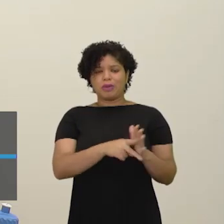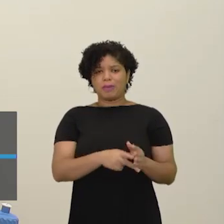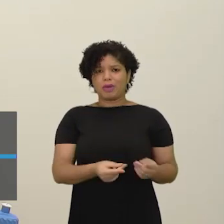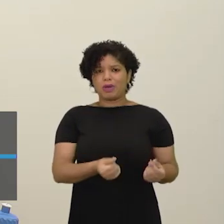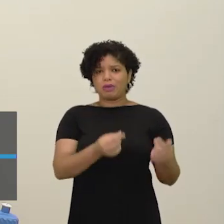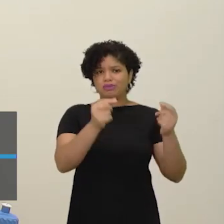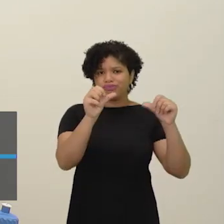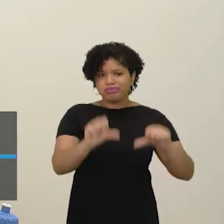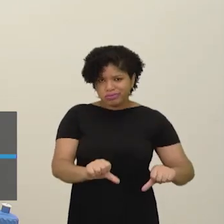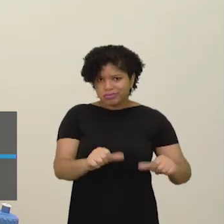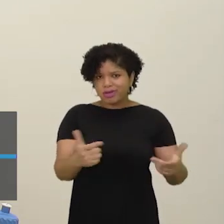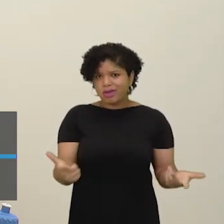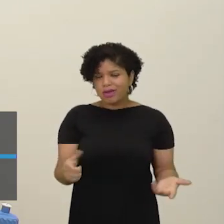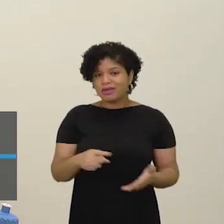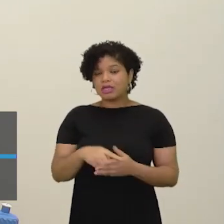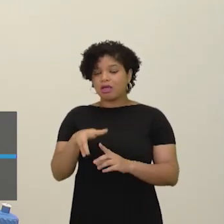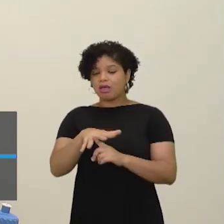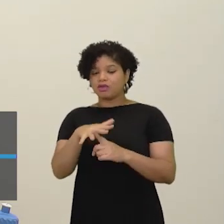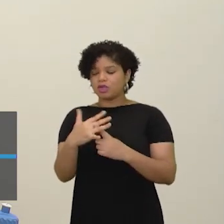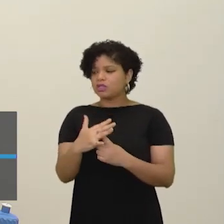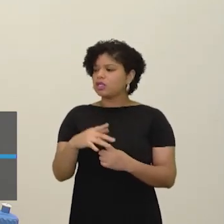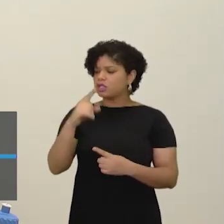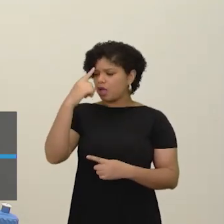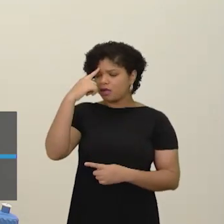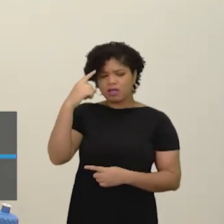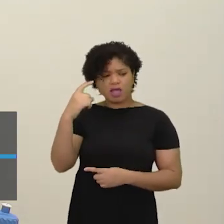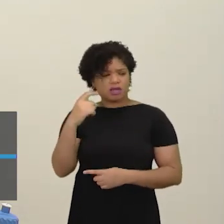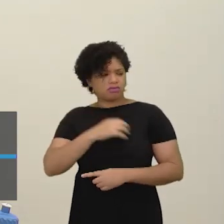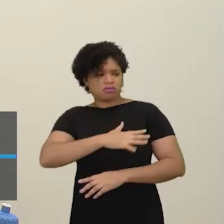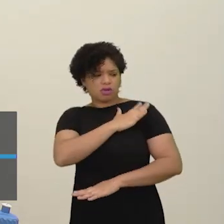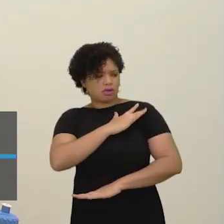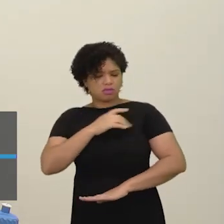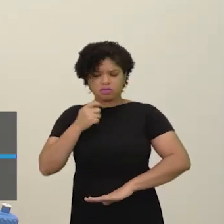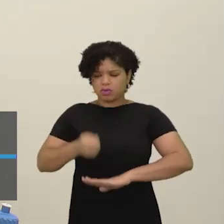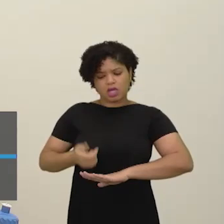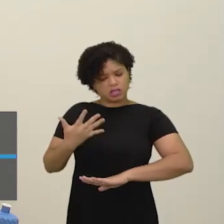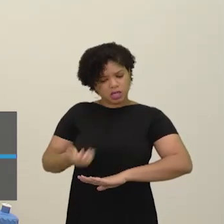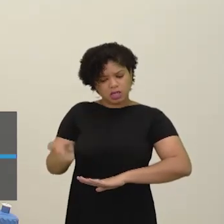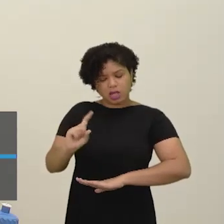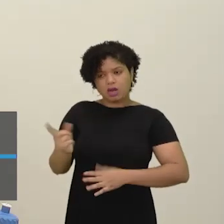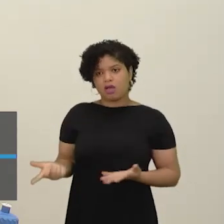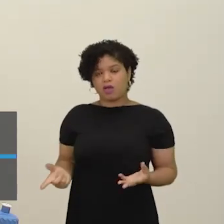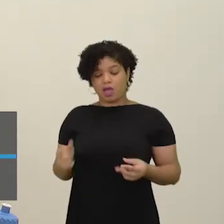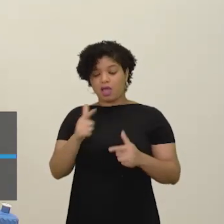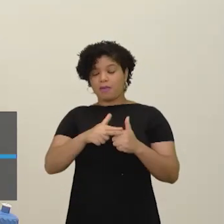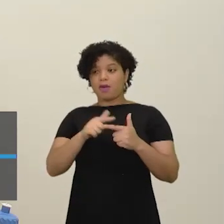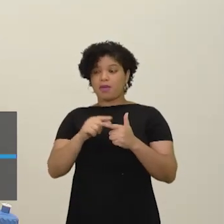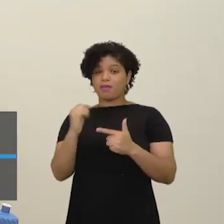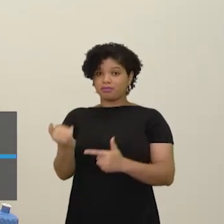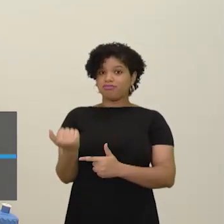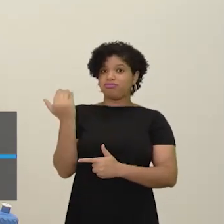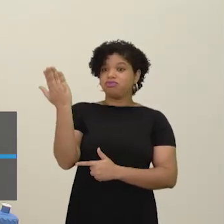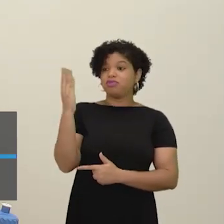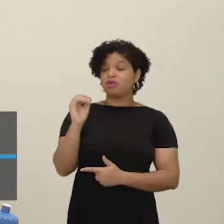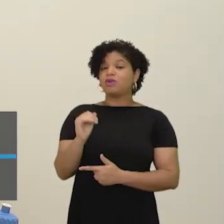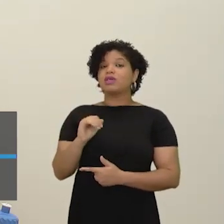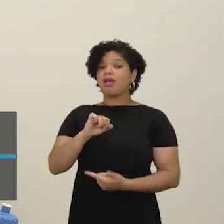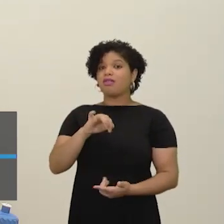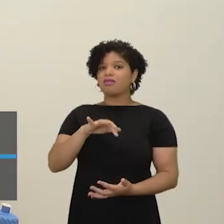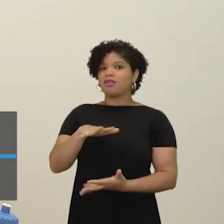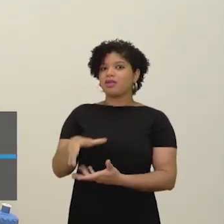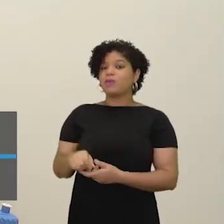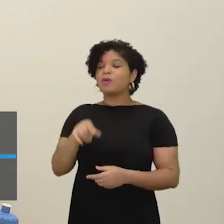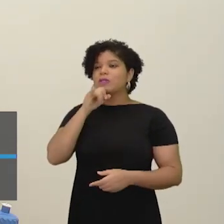problemas internos, a sociedade já está se movimentando contra a ditadura. Problemas externos, os Estados Unidos ele tem uma mudança